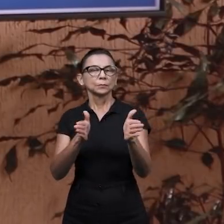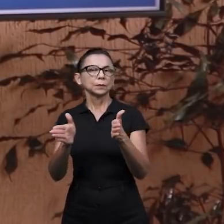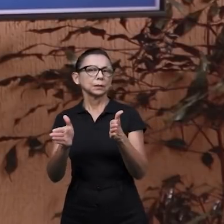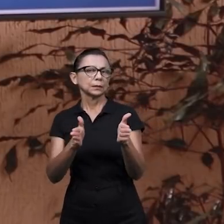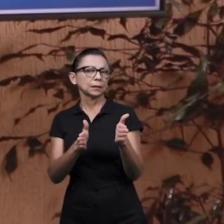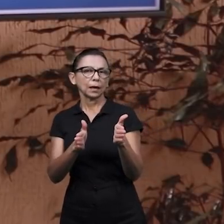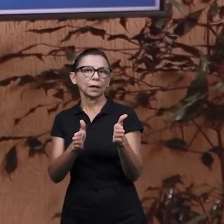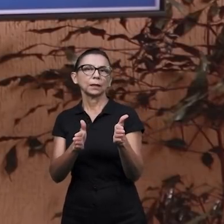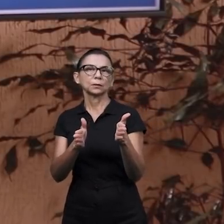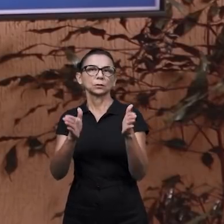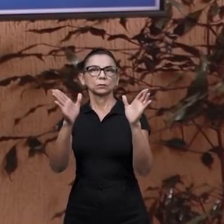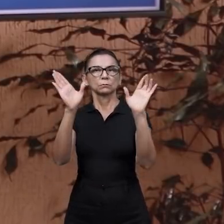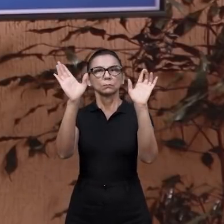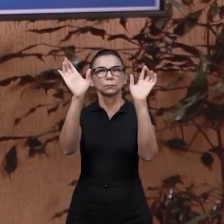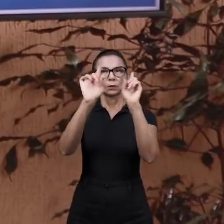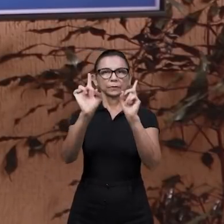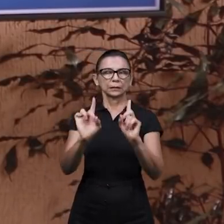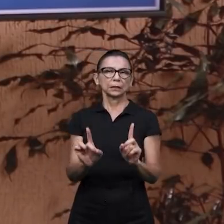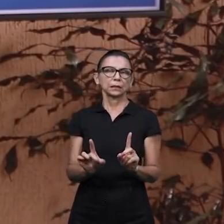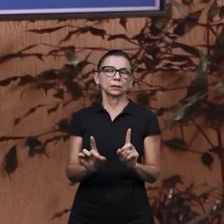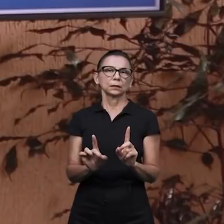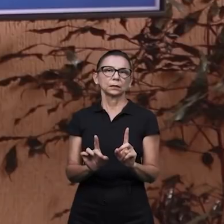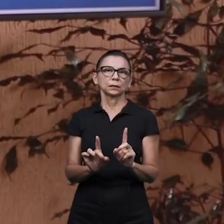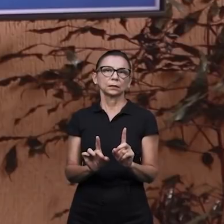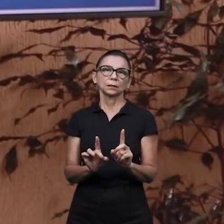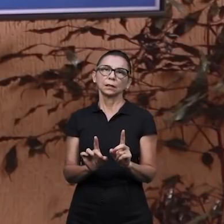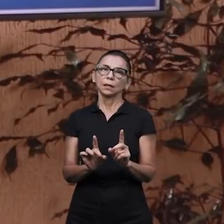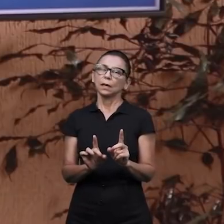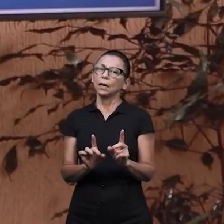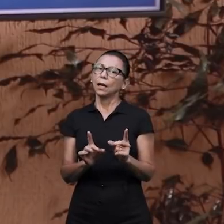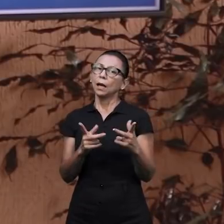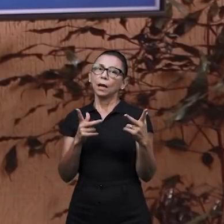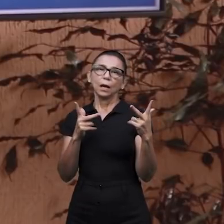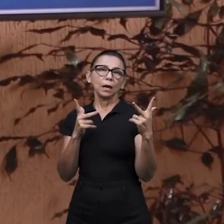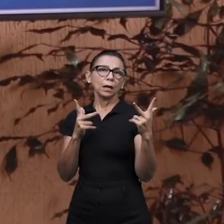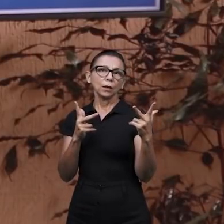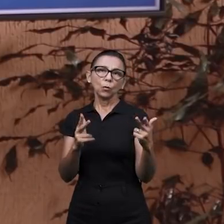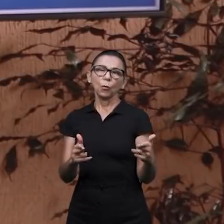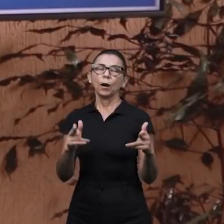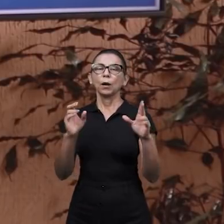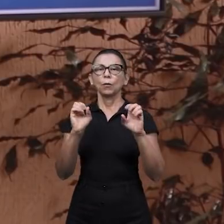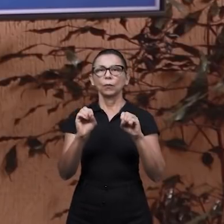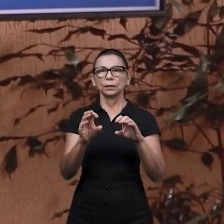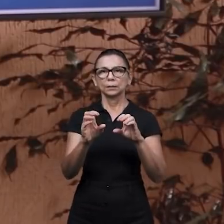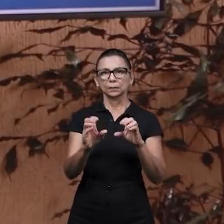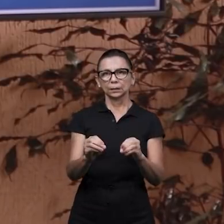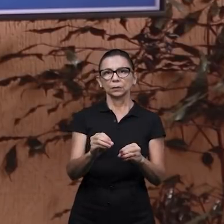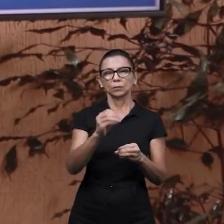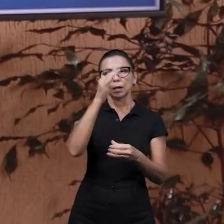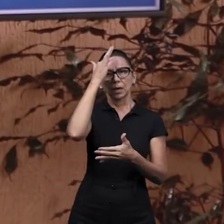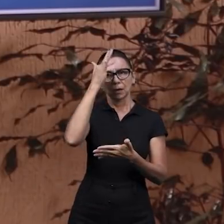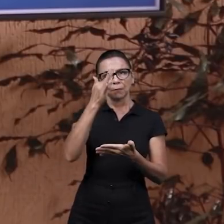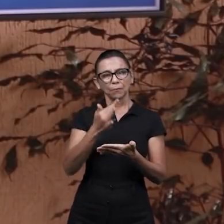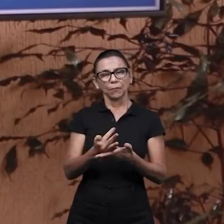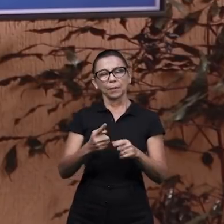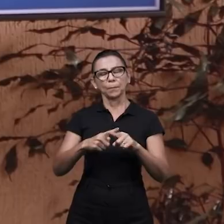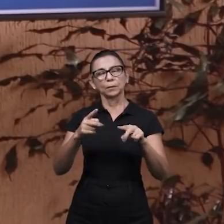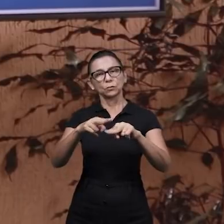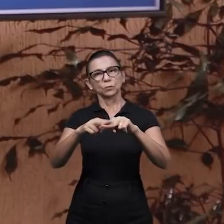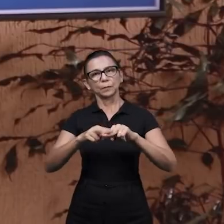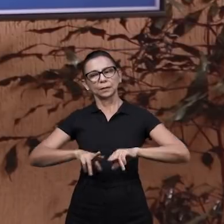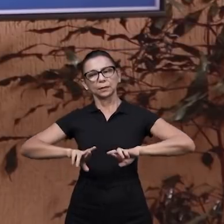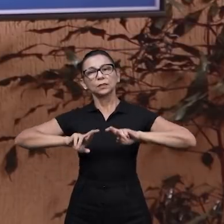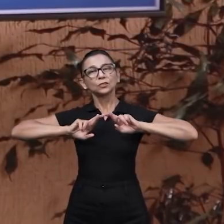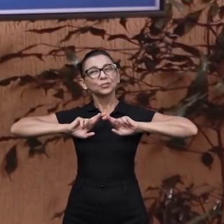crianças sem deficiência. E é o quê? A palavra do Senhor. É a nossa fé. Por isso, como professora,